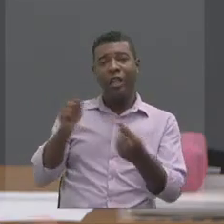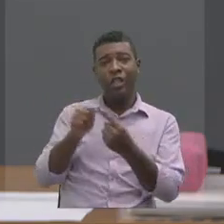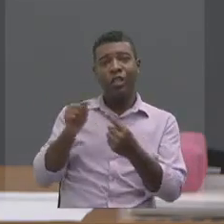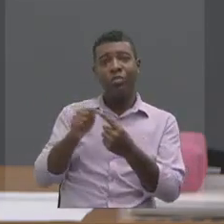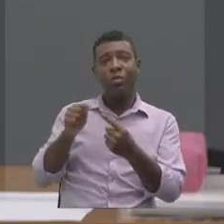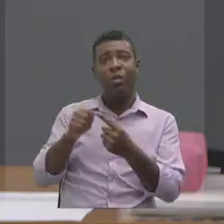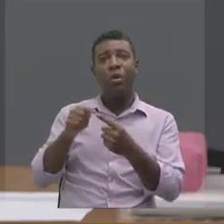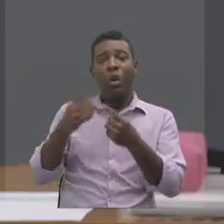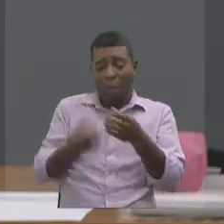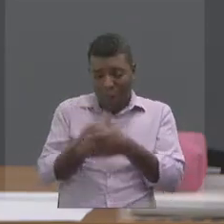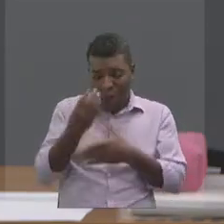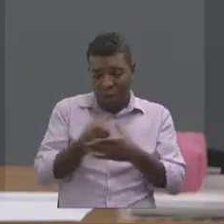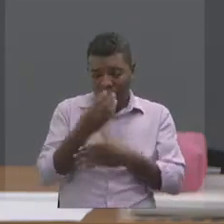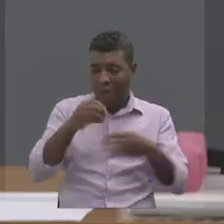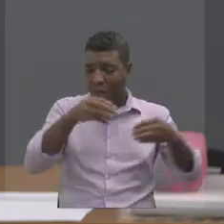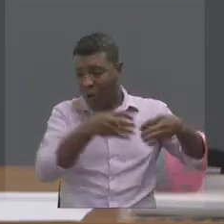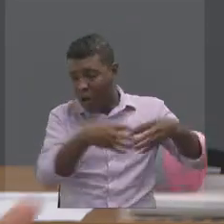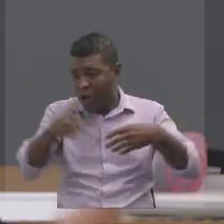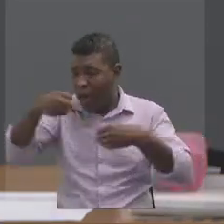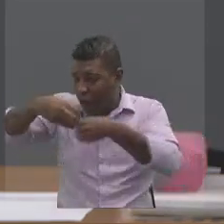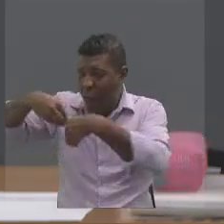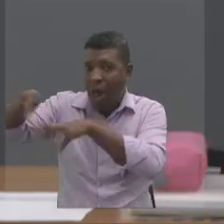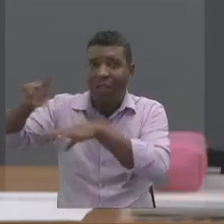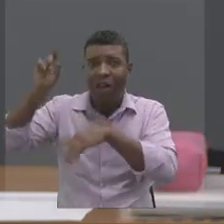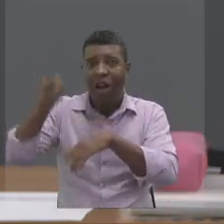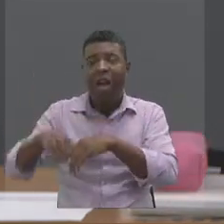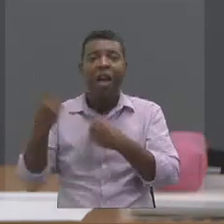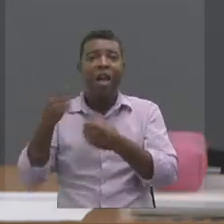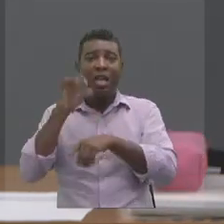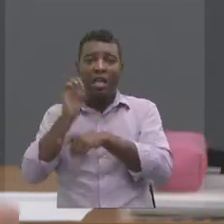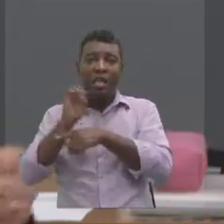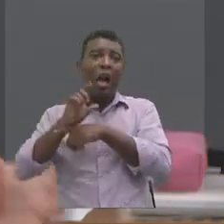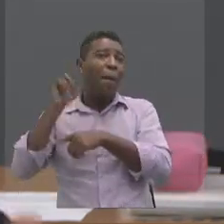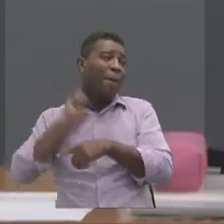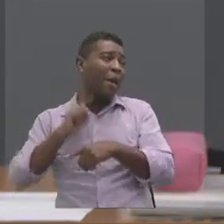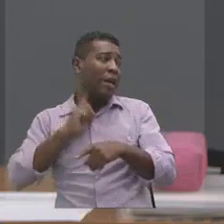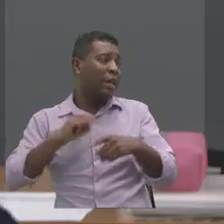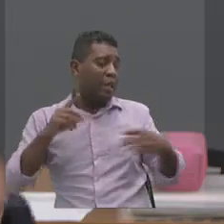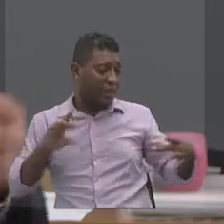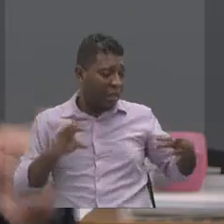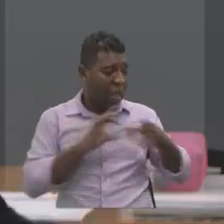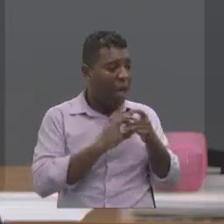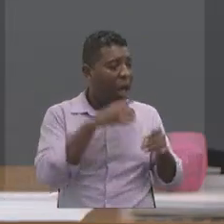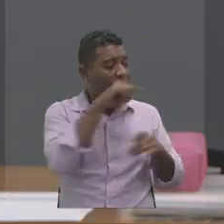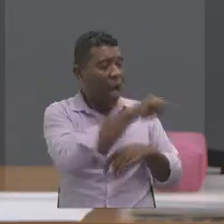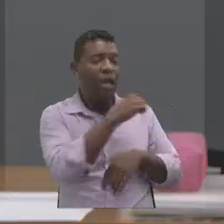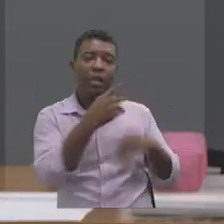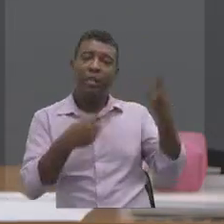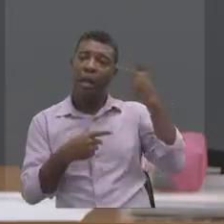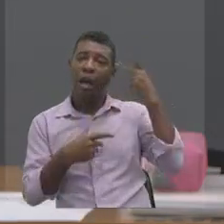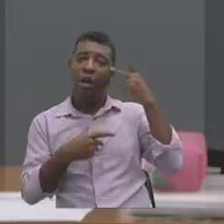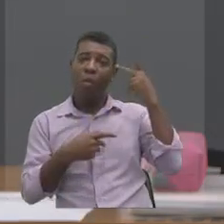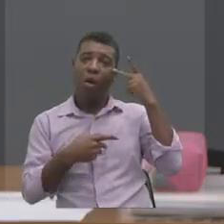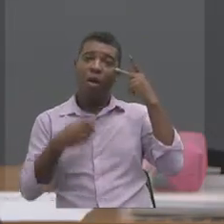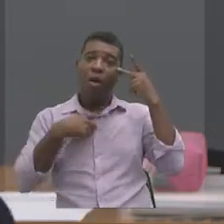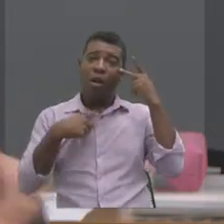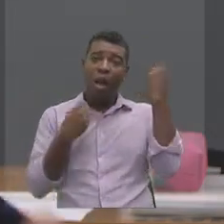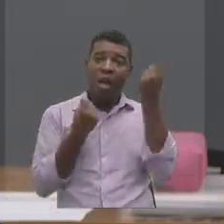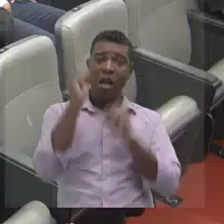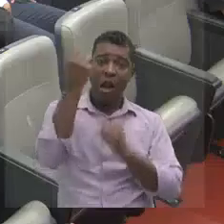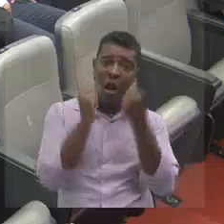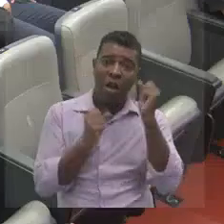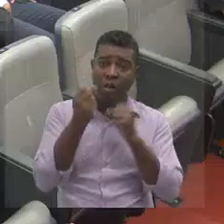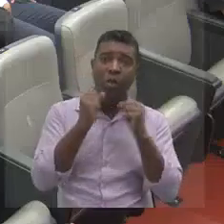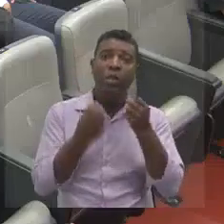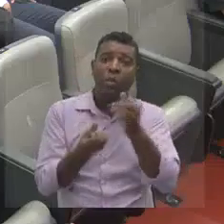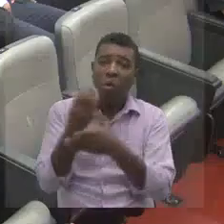escoamento de produção é ligação do nosso Estado com o estado de São Paulo teremos ali indústrias ali laticínio na região né produção de nióbio